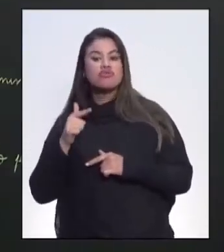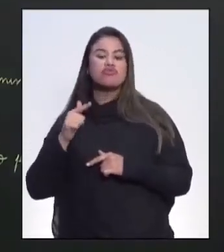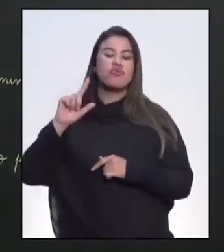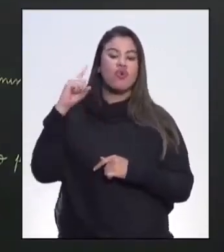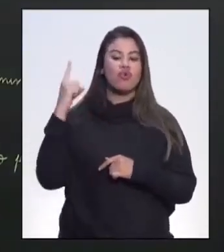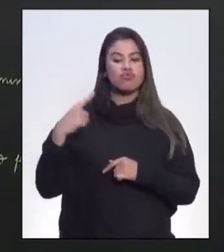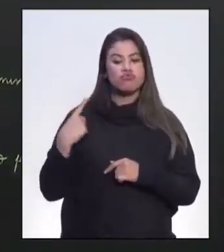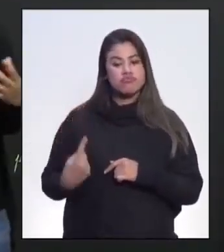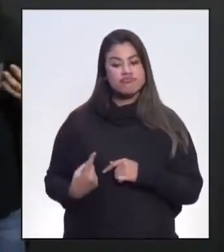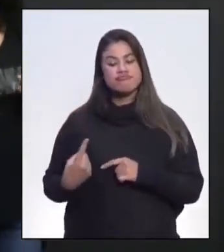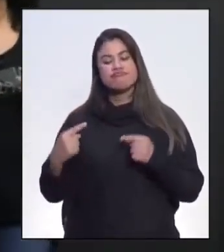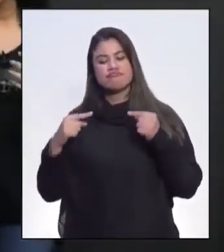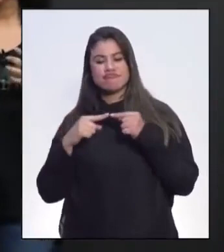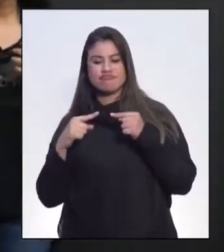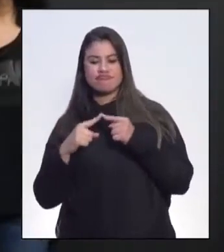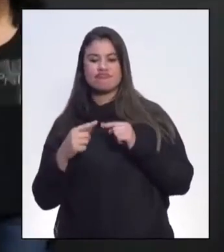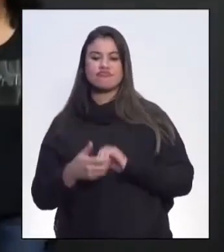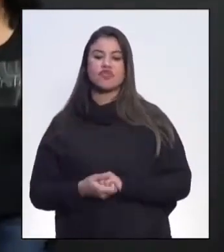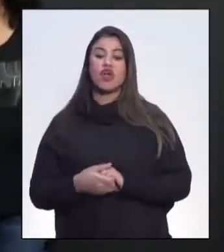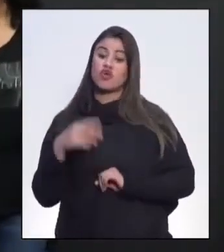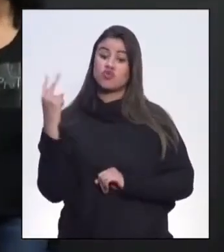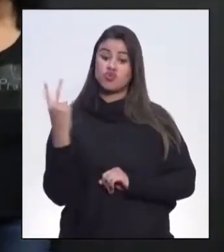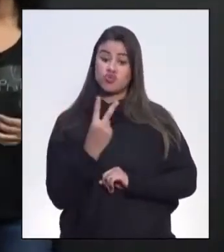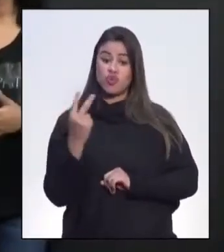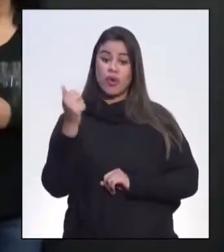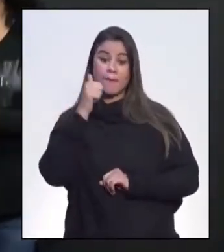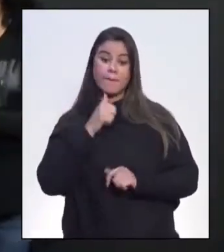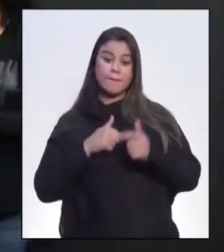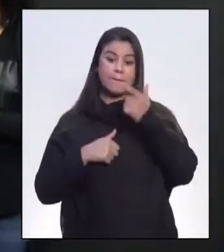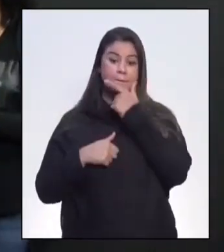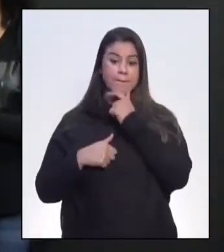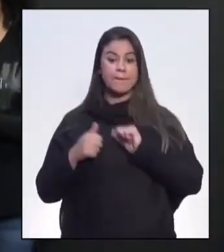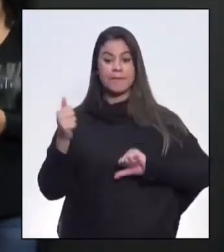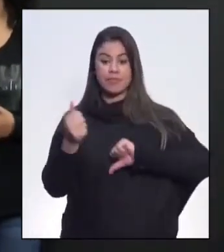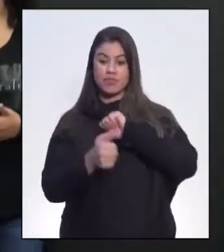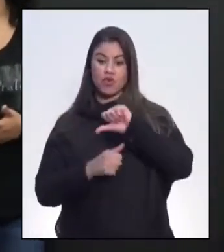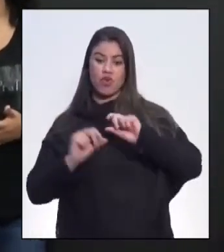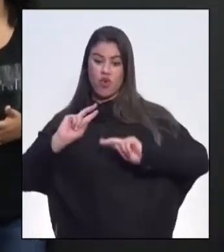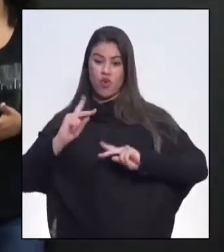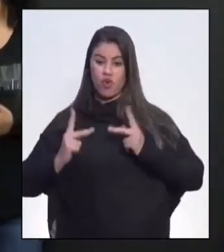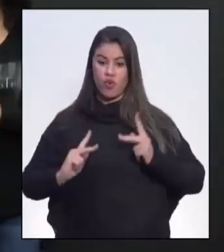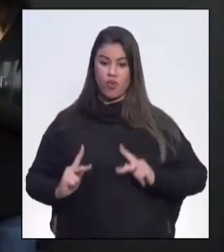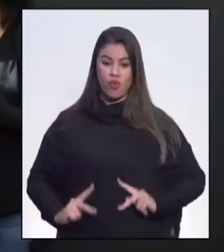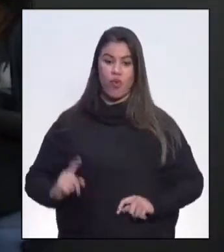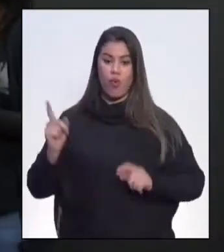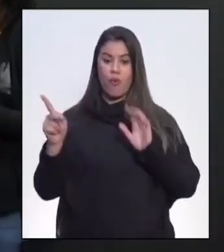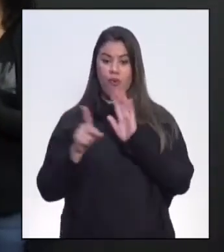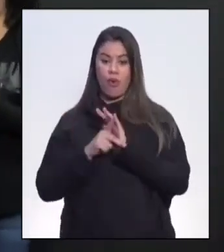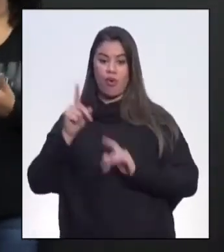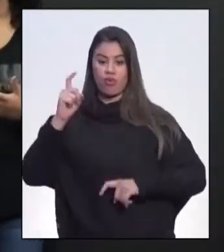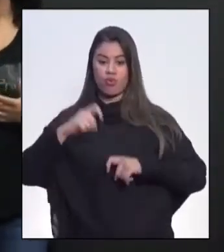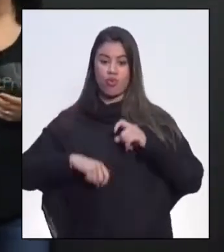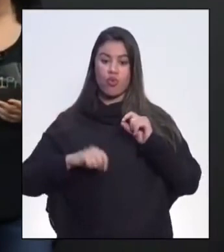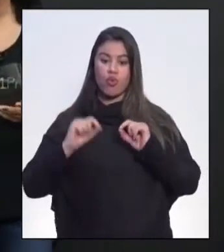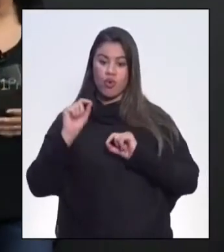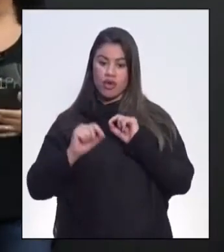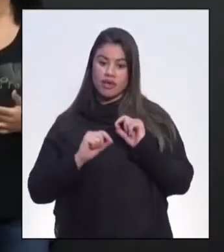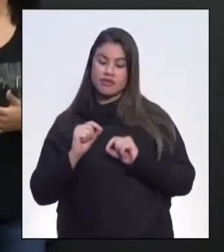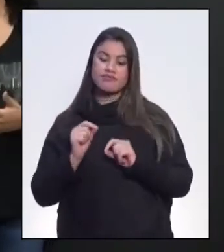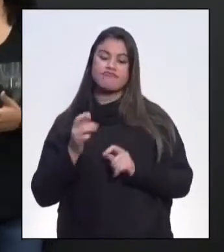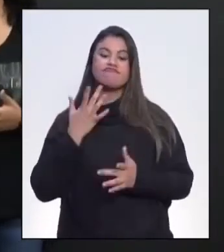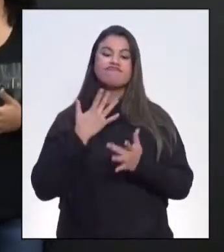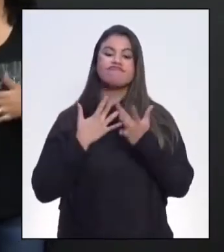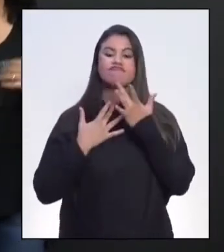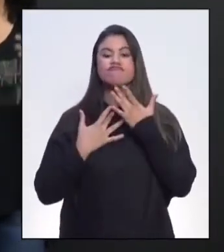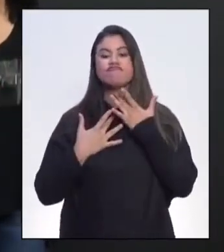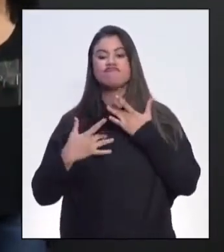muito comum, devido a todas essas mudanças e esses hormônios sexuais em maior quantidade, também o surgimento, o interesse